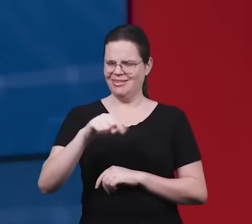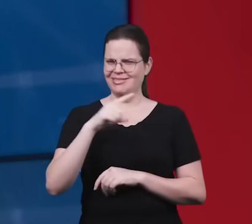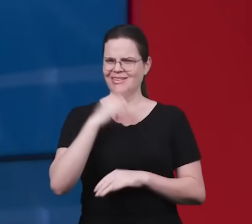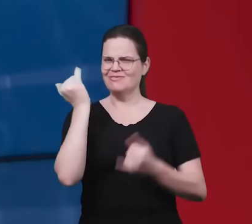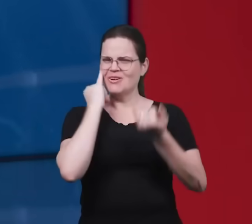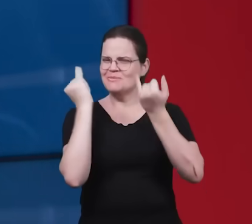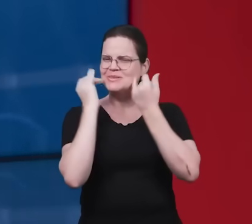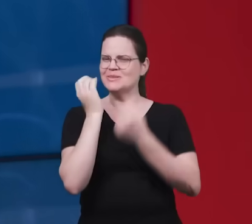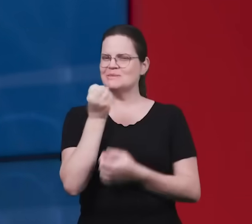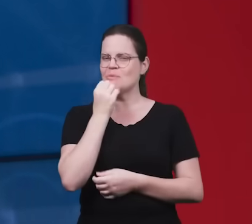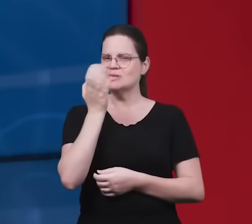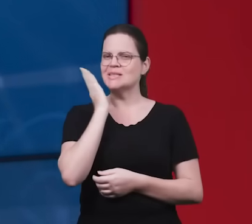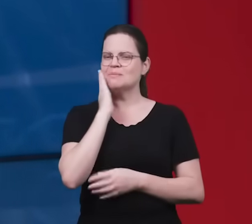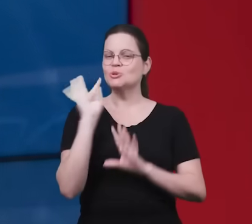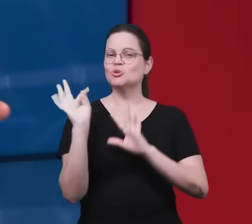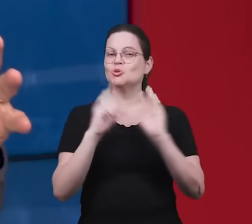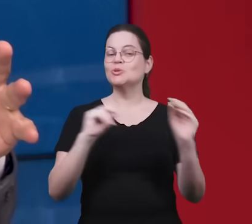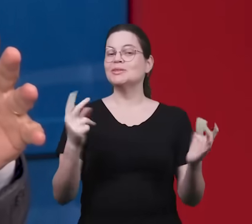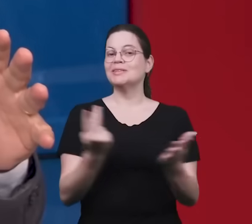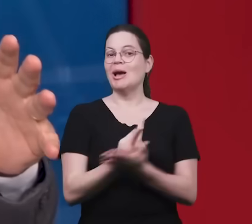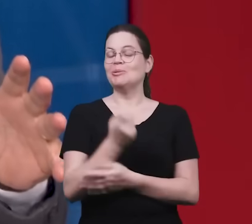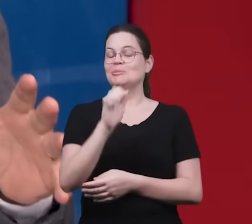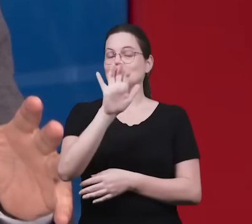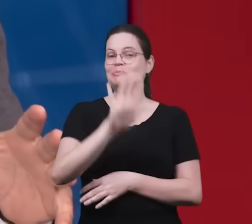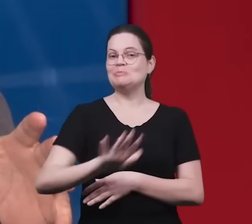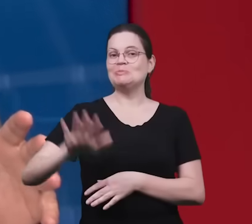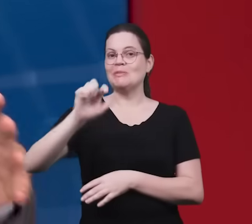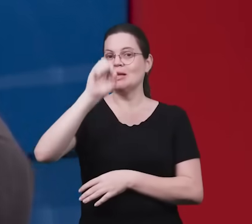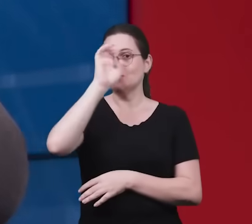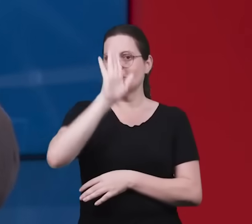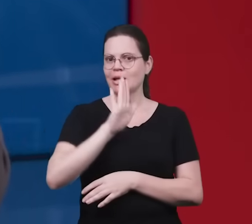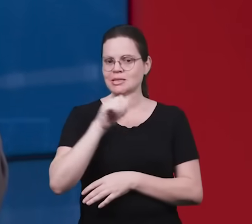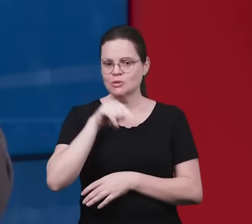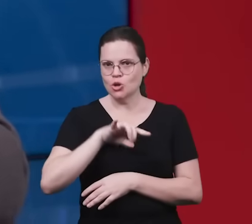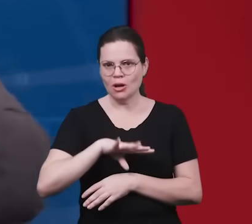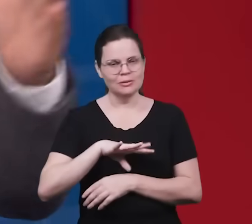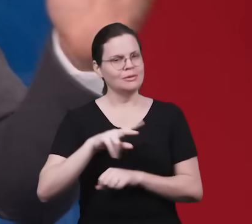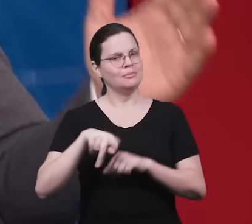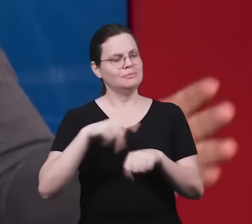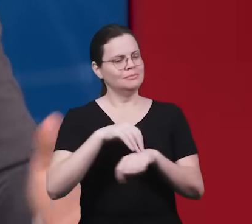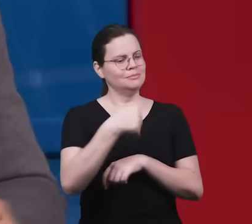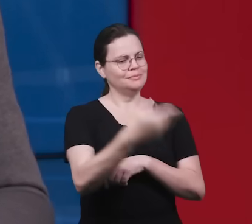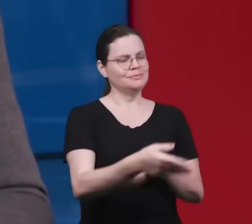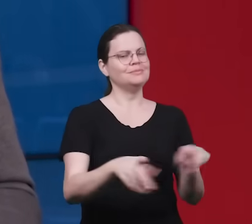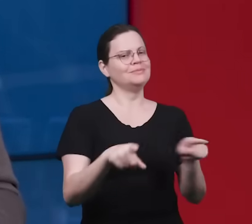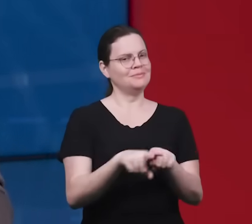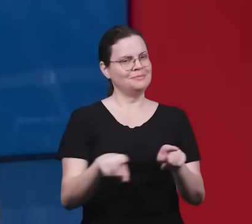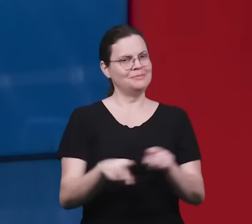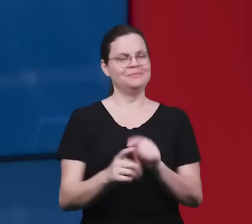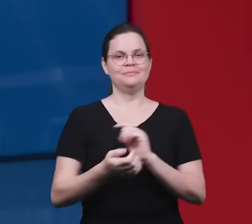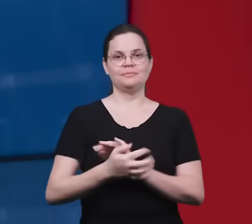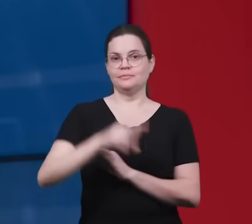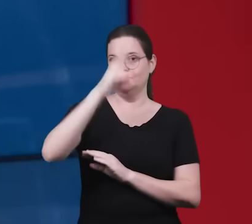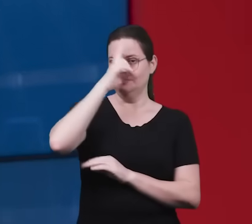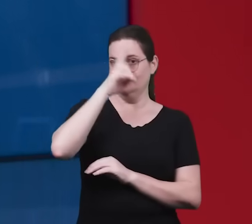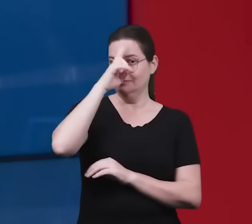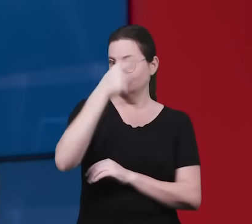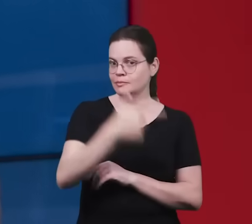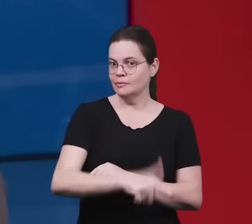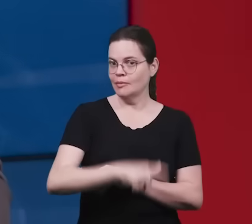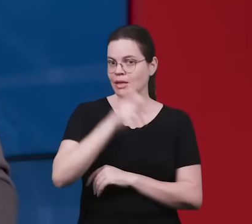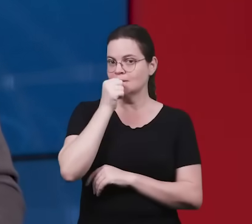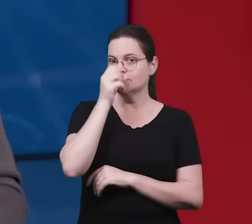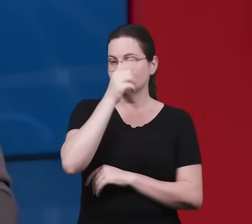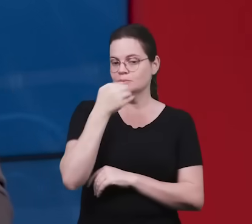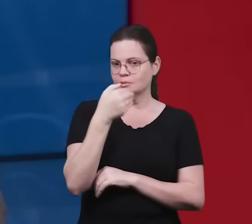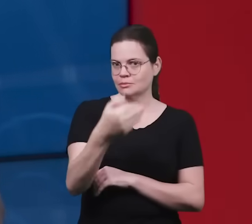bem informado, atualizado, tudo que está acontecendo na obra do Brasil, a obra não só do Brasil, mas também no exterior. Lembrando mais uma